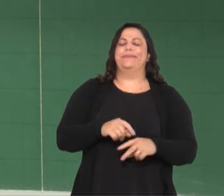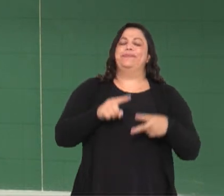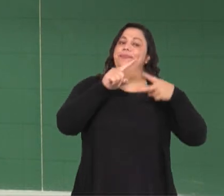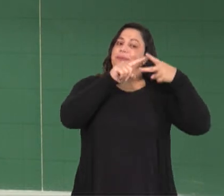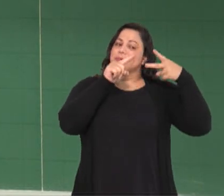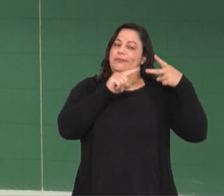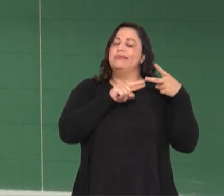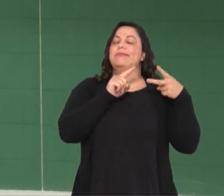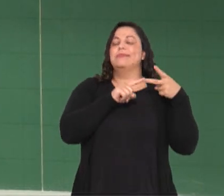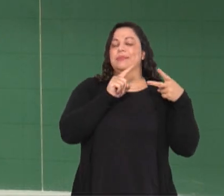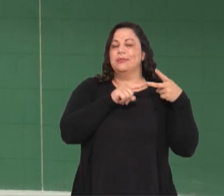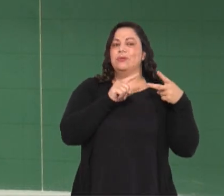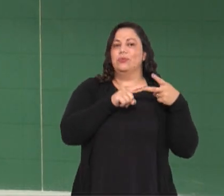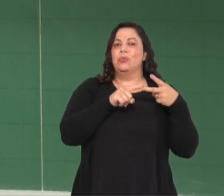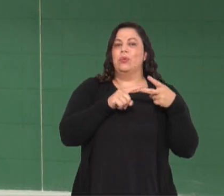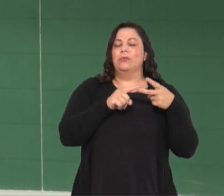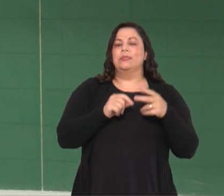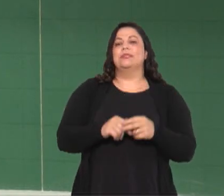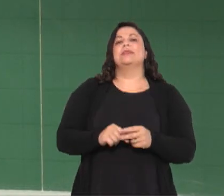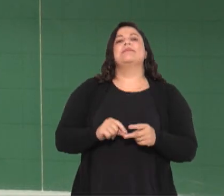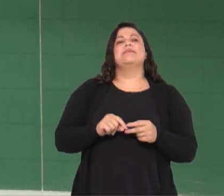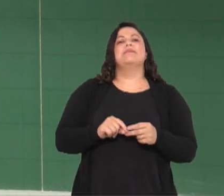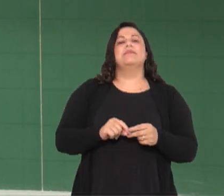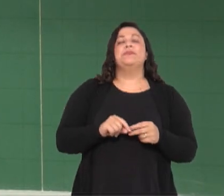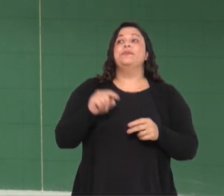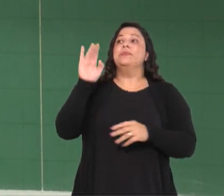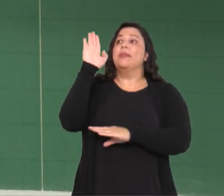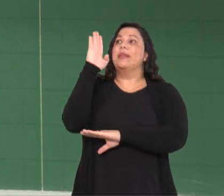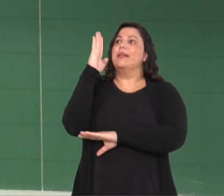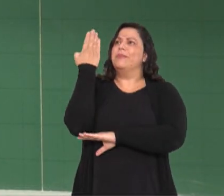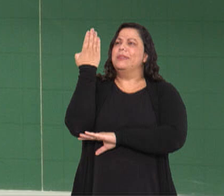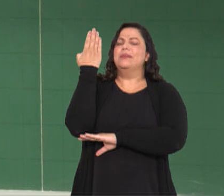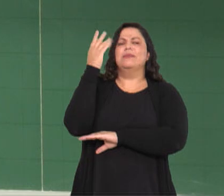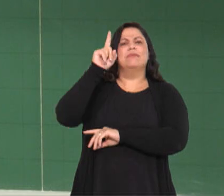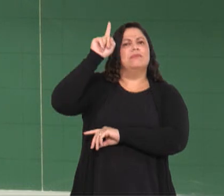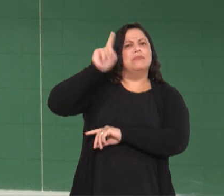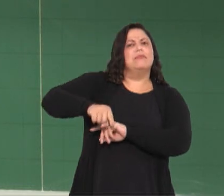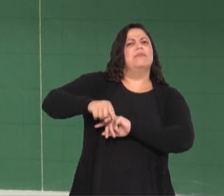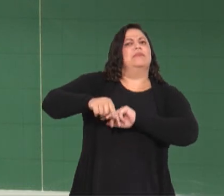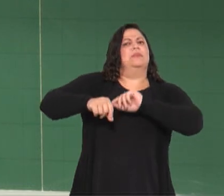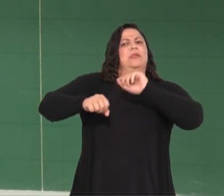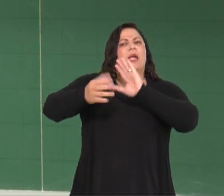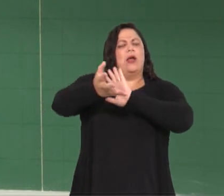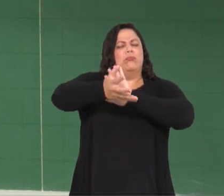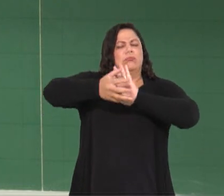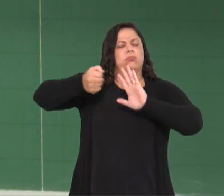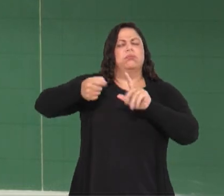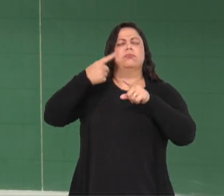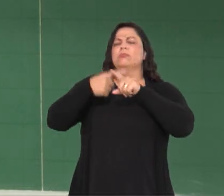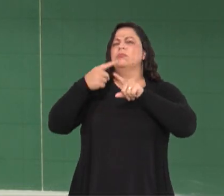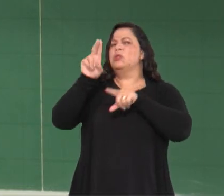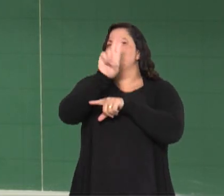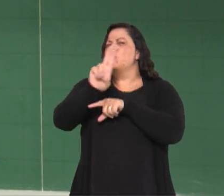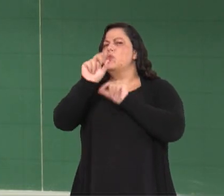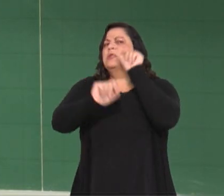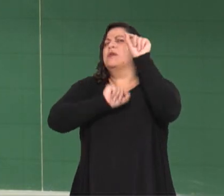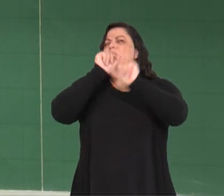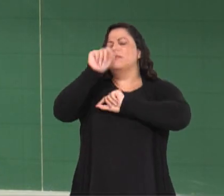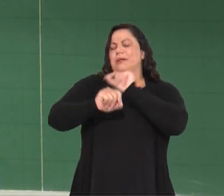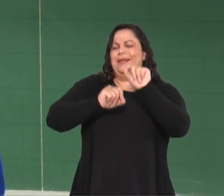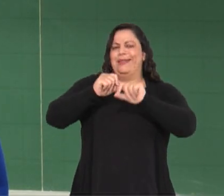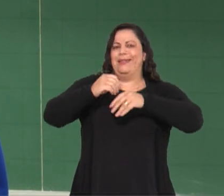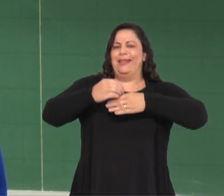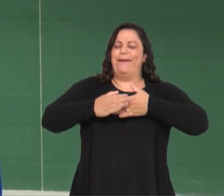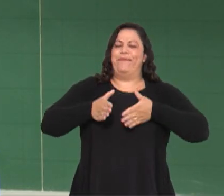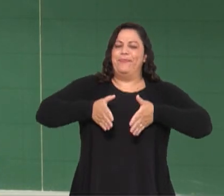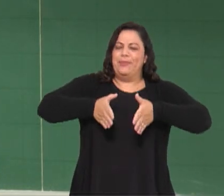madeira, que foi explorada concomitantemente. A madeira, ela era explorada para quê? Para a construção de estradas de ferro, né? Então,